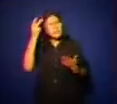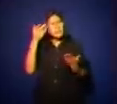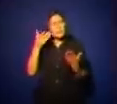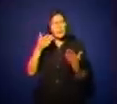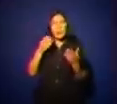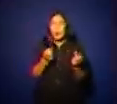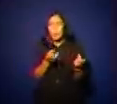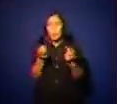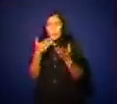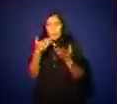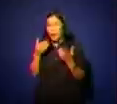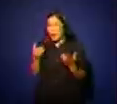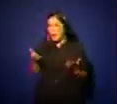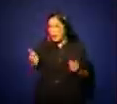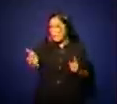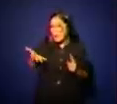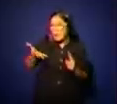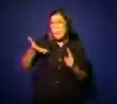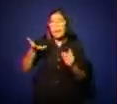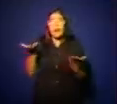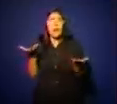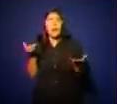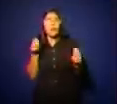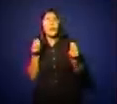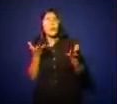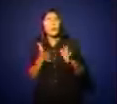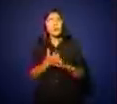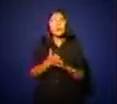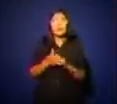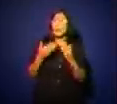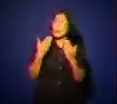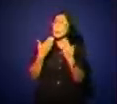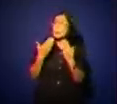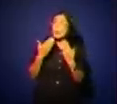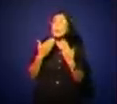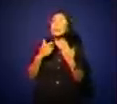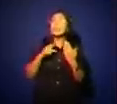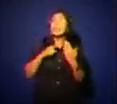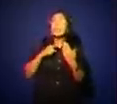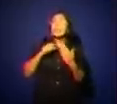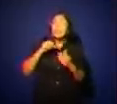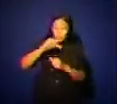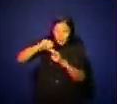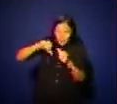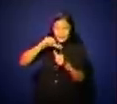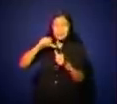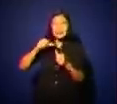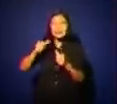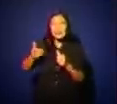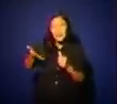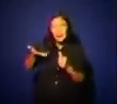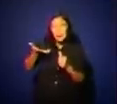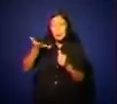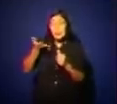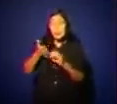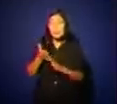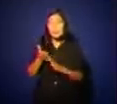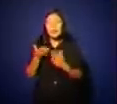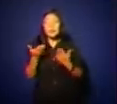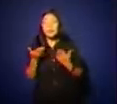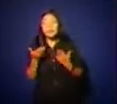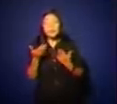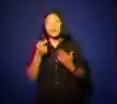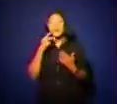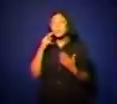vamos Então esse é um debate E aí a gente teve uma mudança aí de expectativa foi basicamente a mudança por prêmio de risco porque